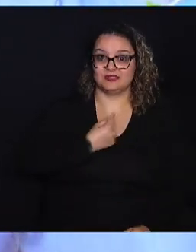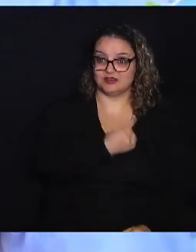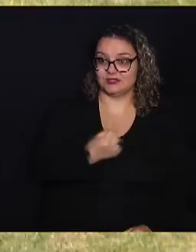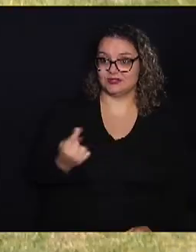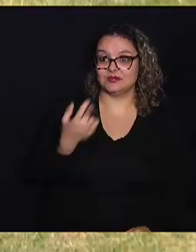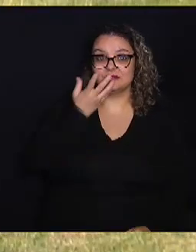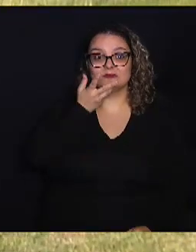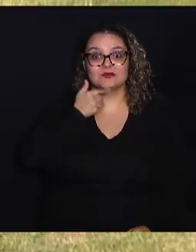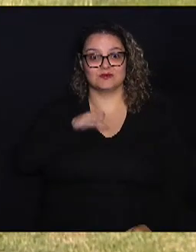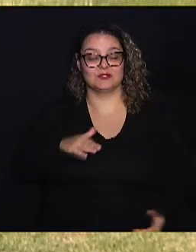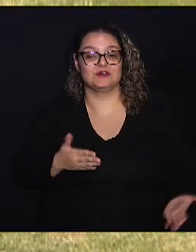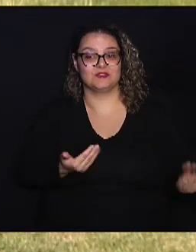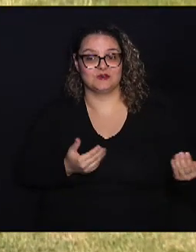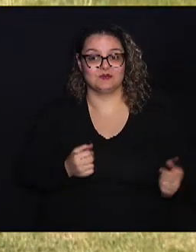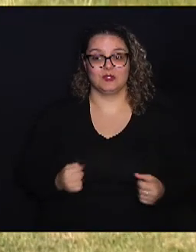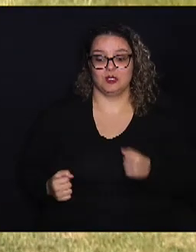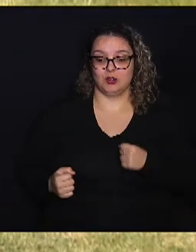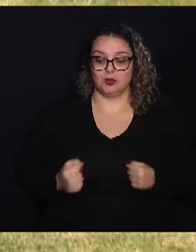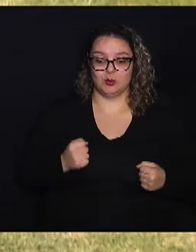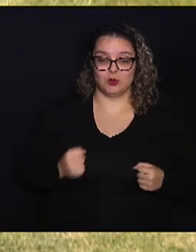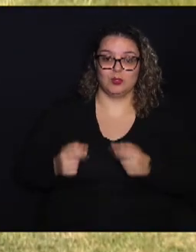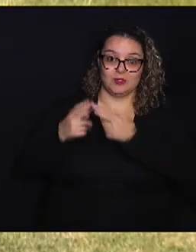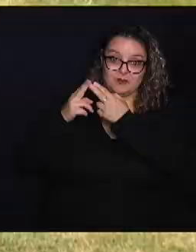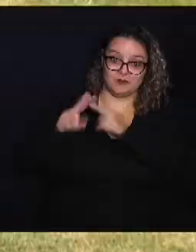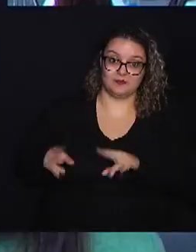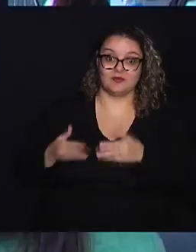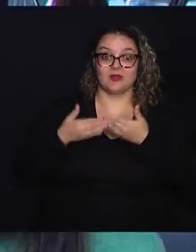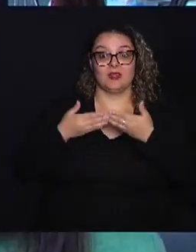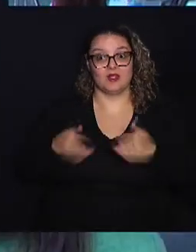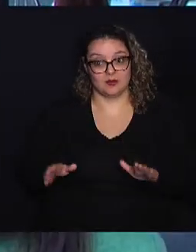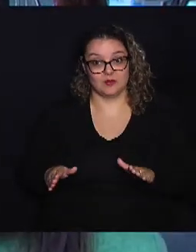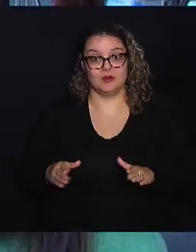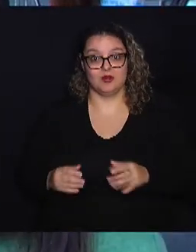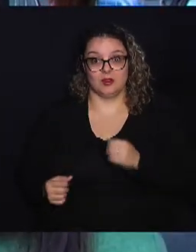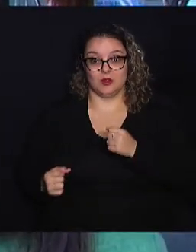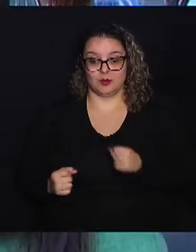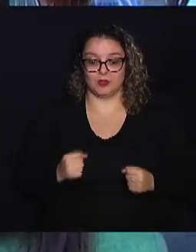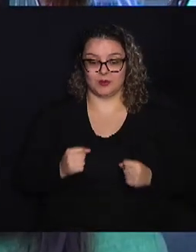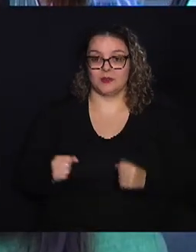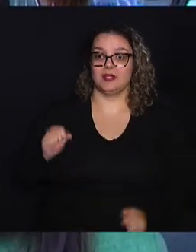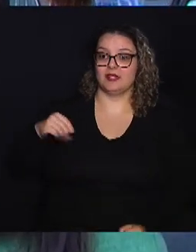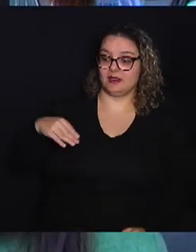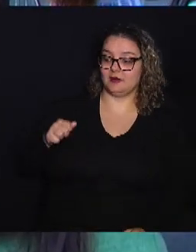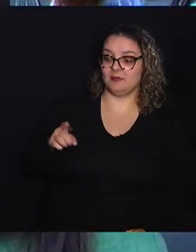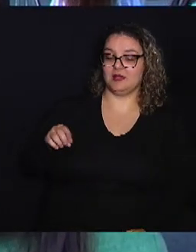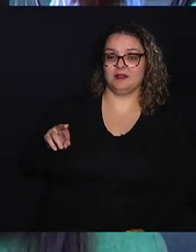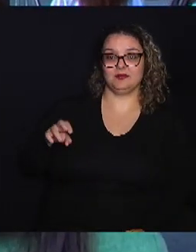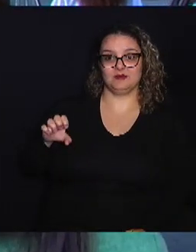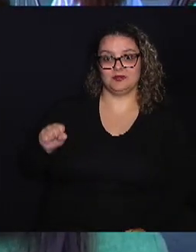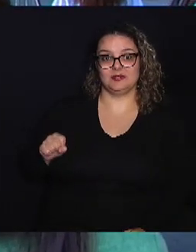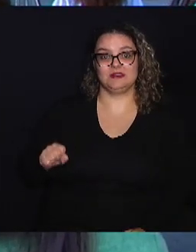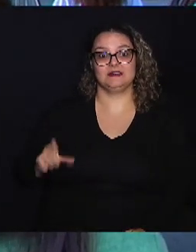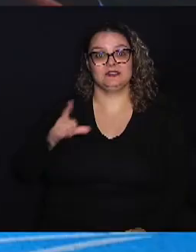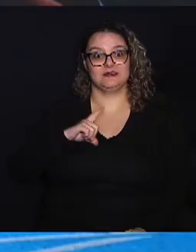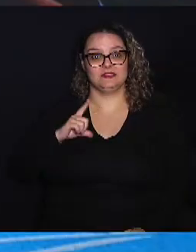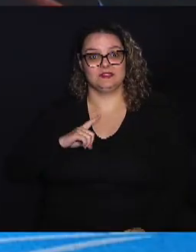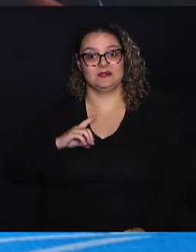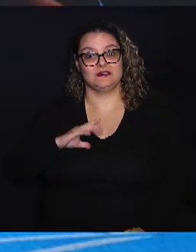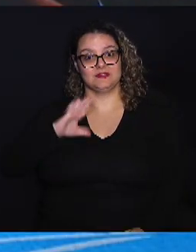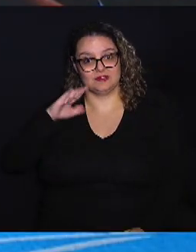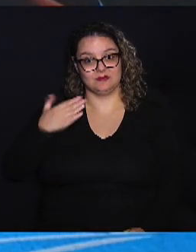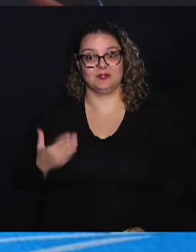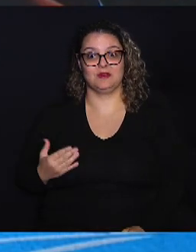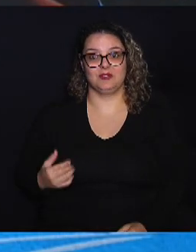crianças, desses jovens. A Maratona de Paris é uma prova aberta para corredores amadores e que tem o privilégio de correr no